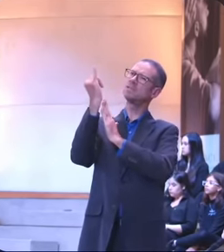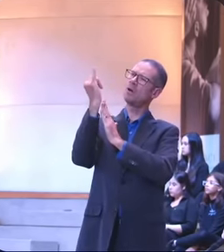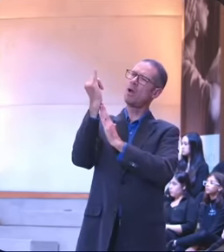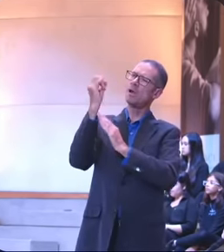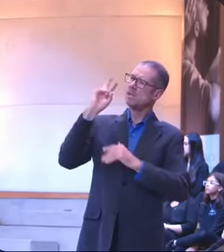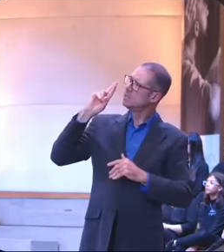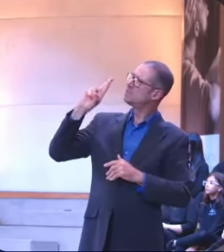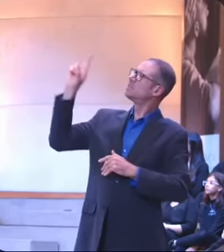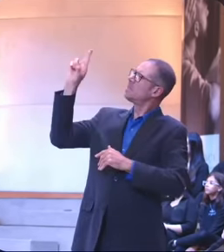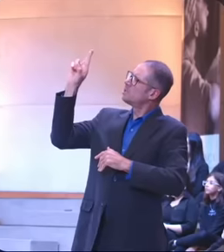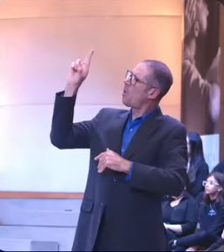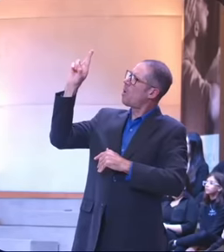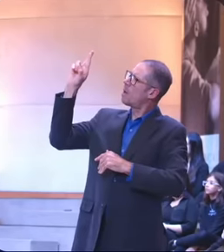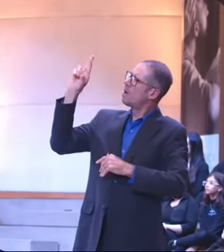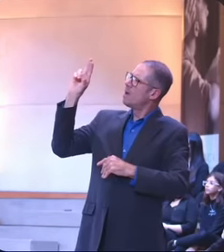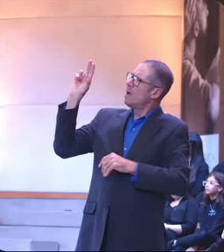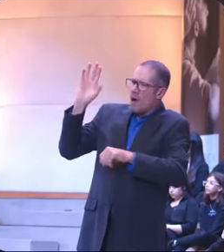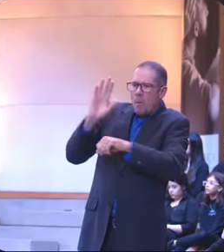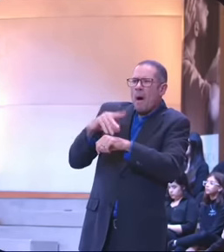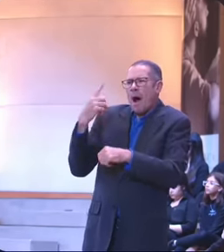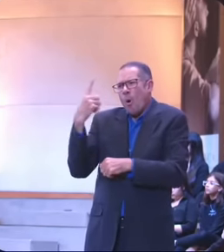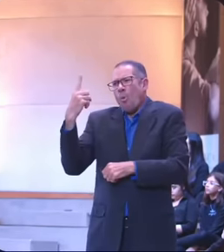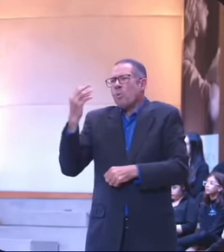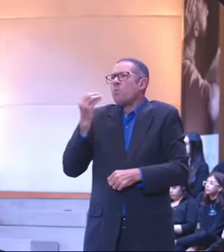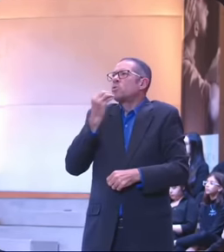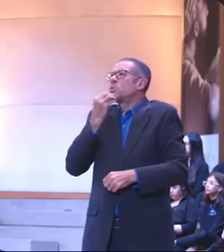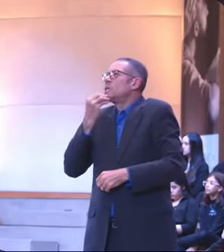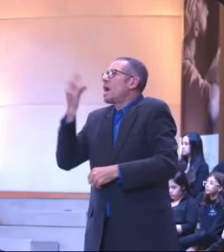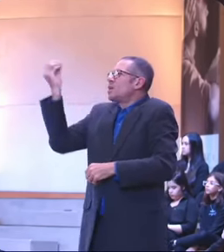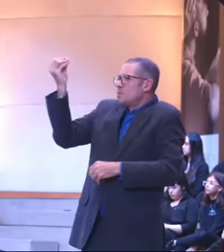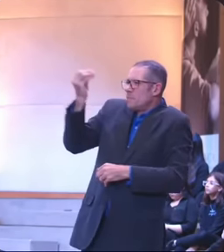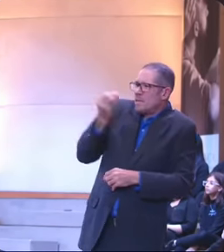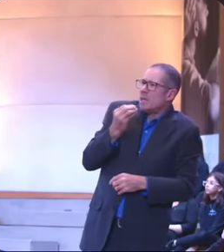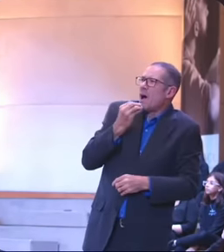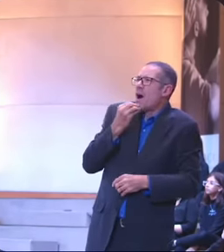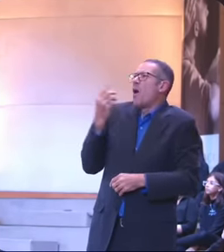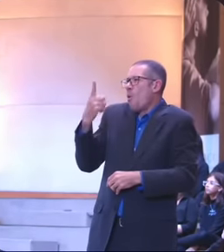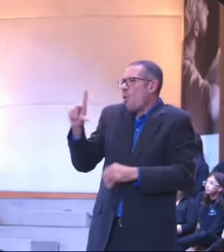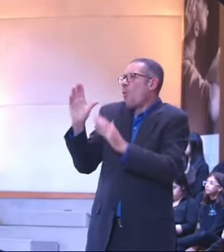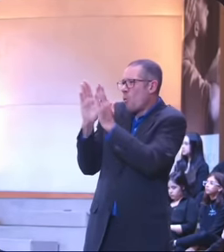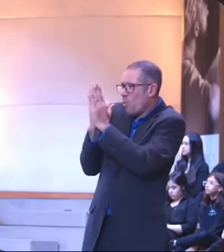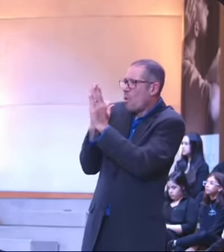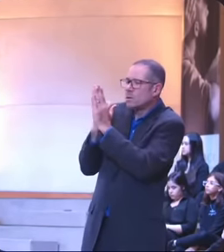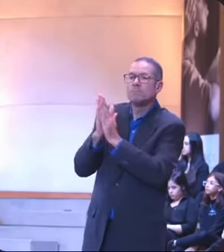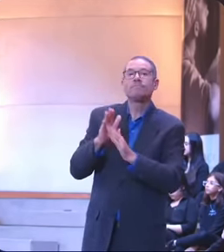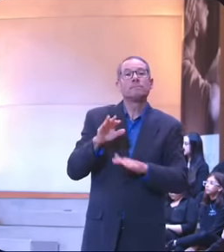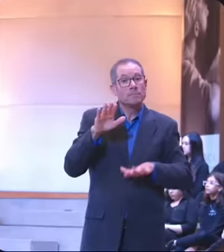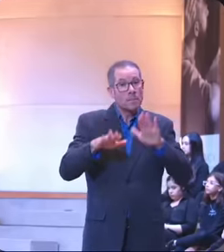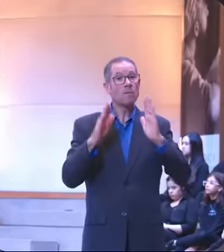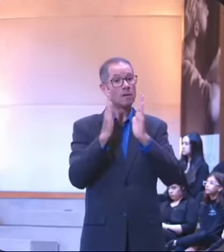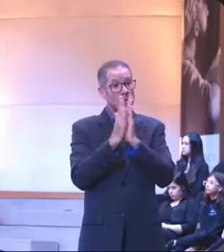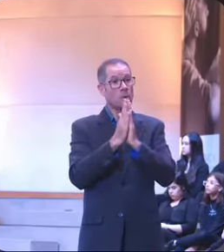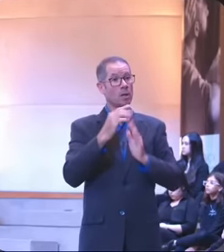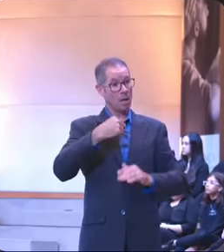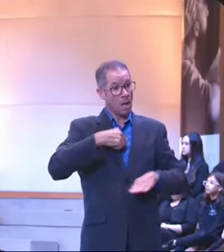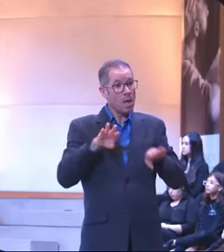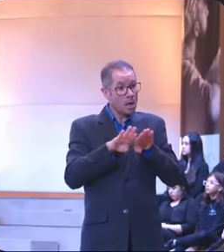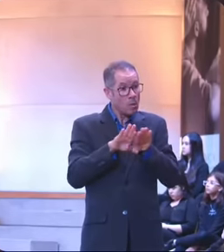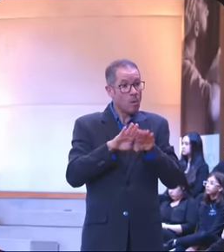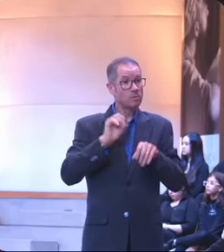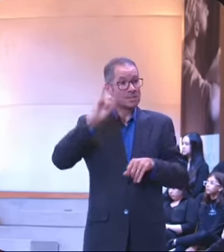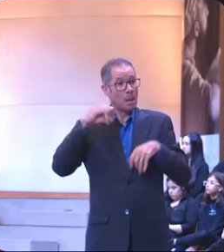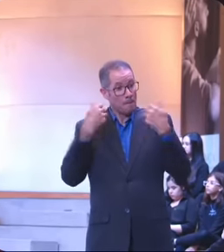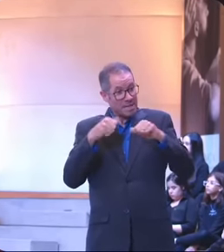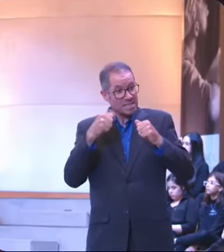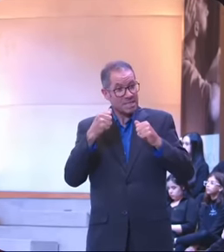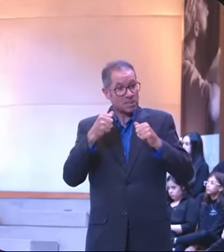dizendo: Senhor, dá mais uma oportunidade, dá mais outra. E talvez está orando que nem eu: Senhor, se for